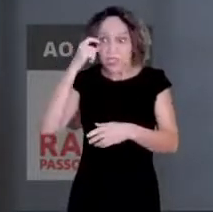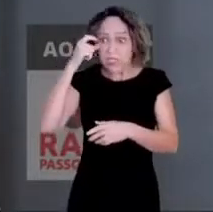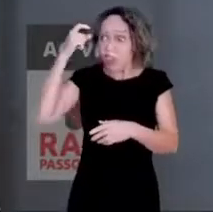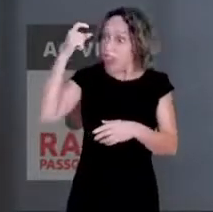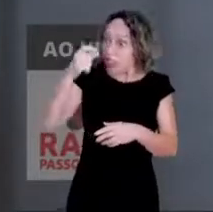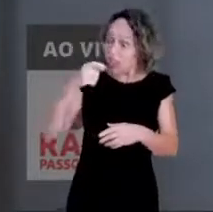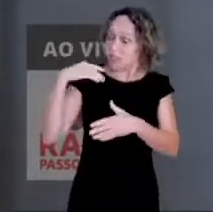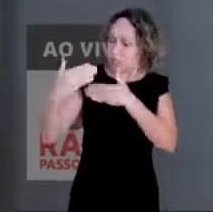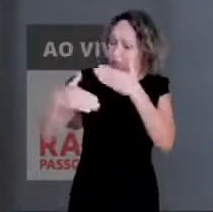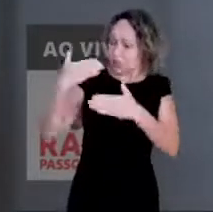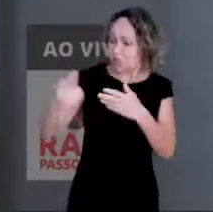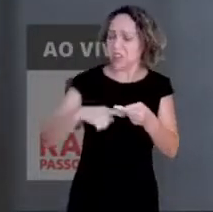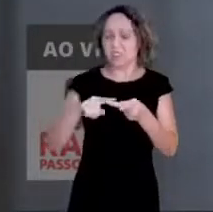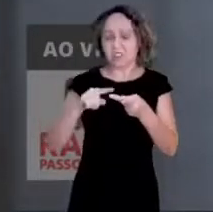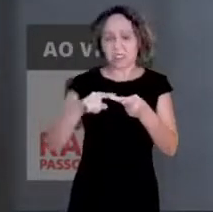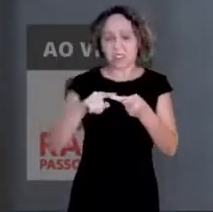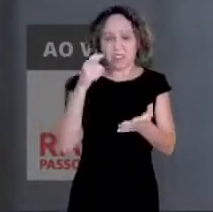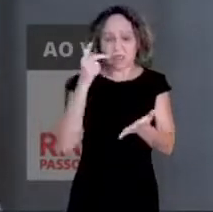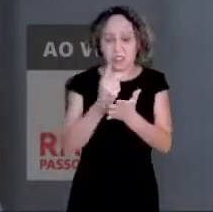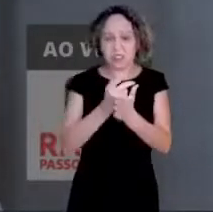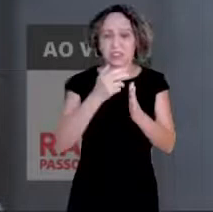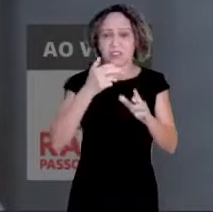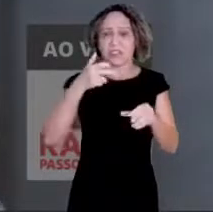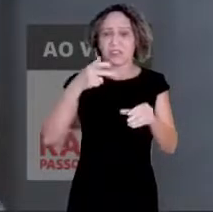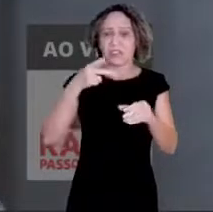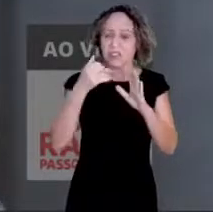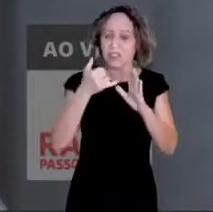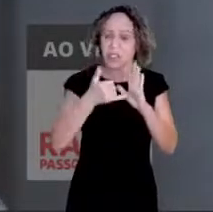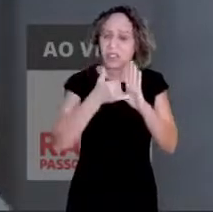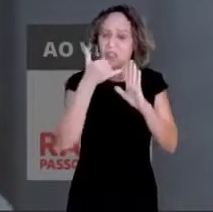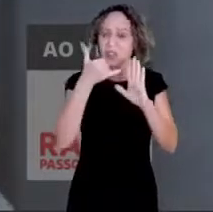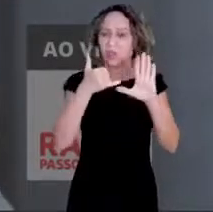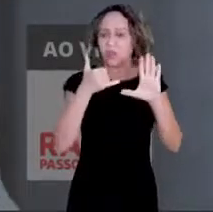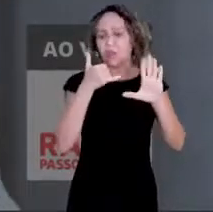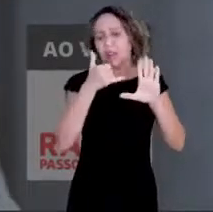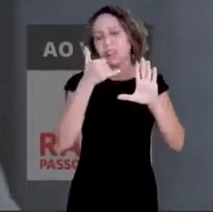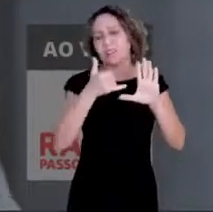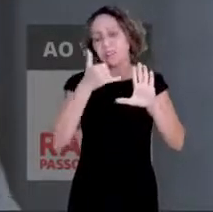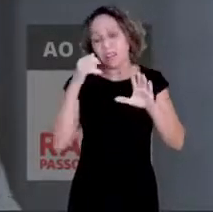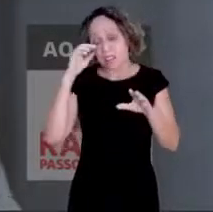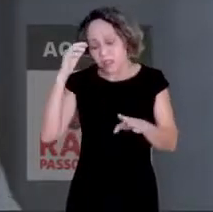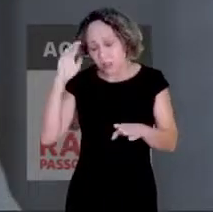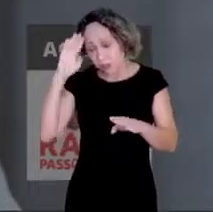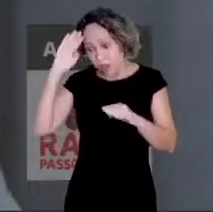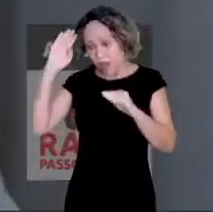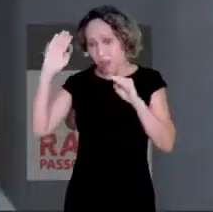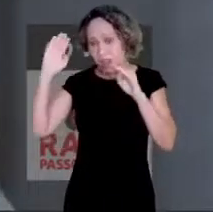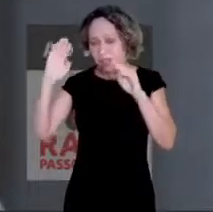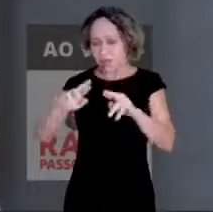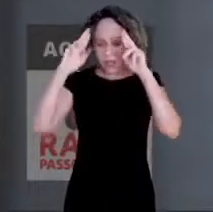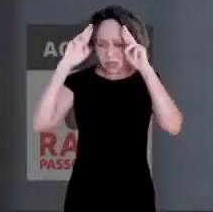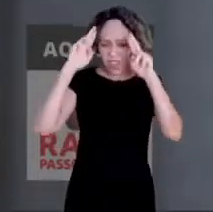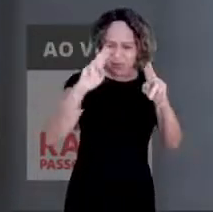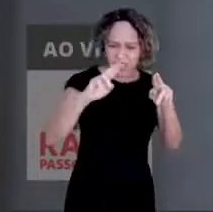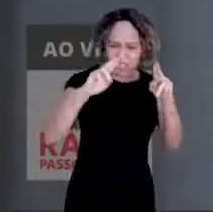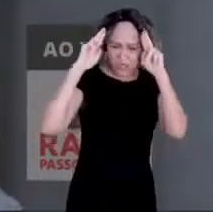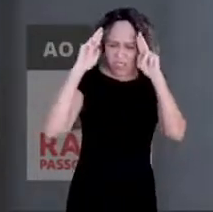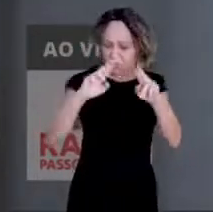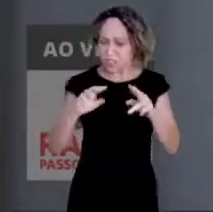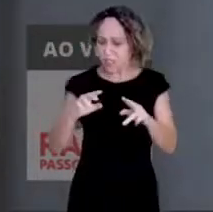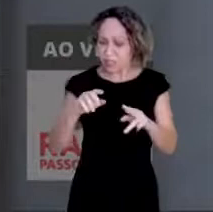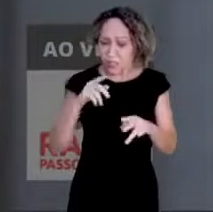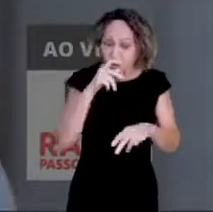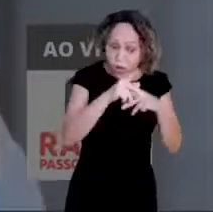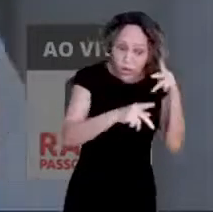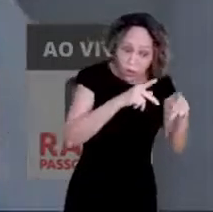sabem bem, ou seja, nós fizemos o mais importante programa habitacional da história desse país, que foi o Minha